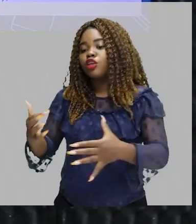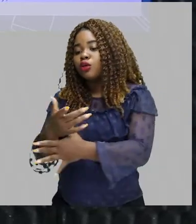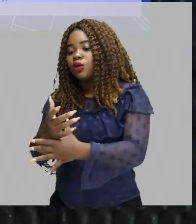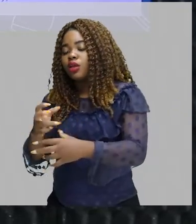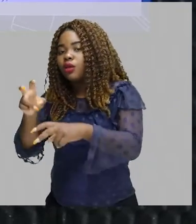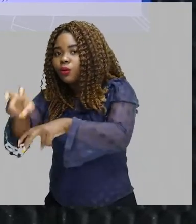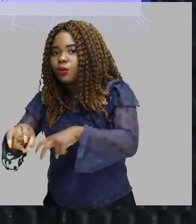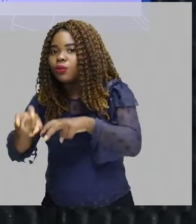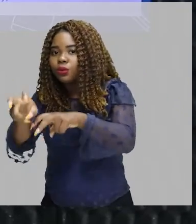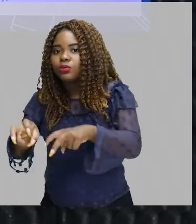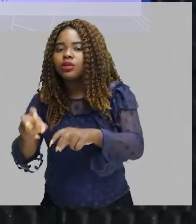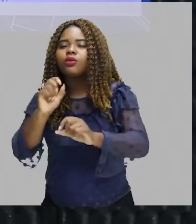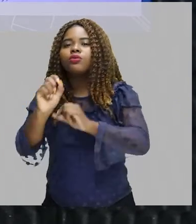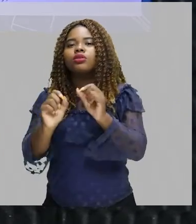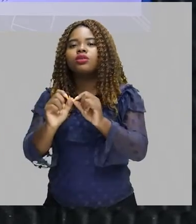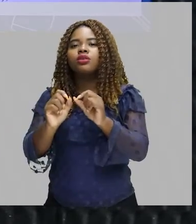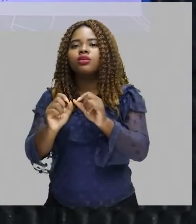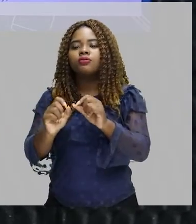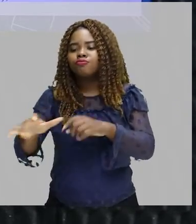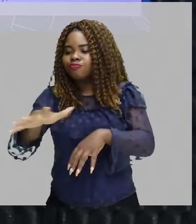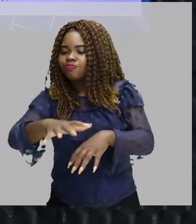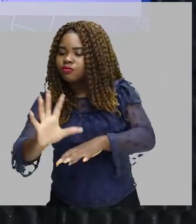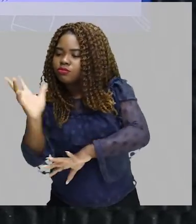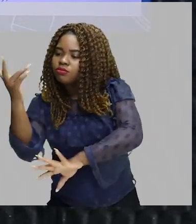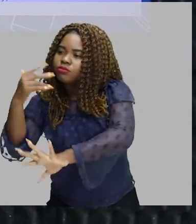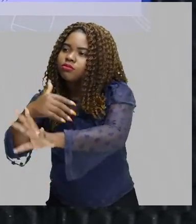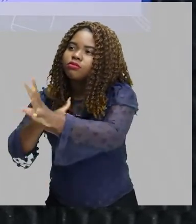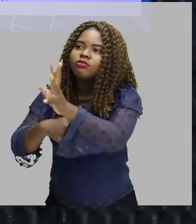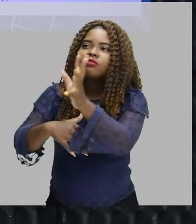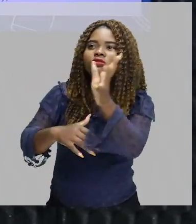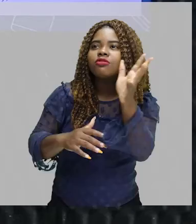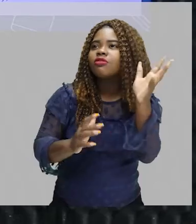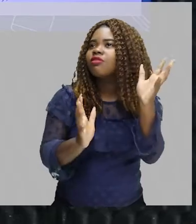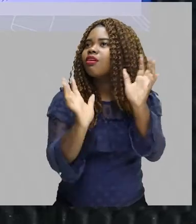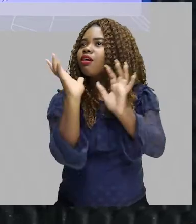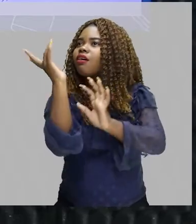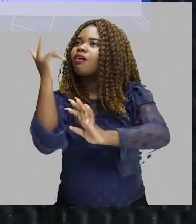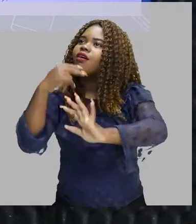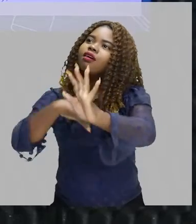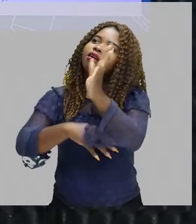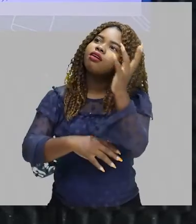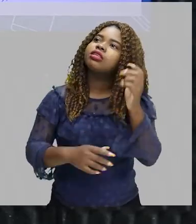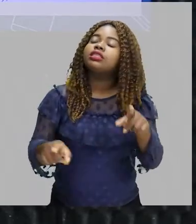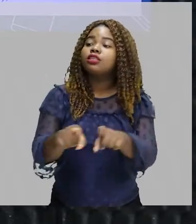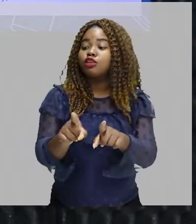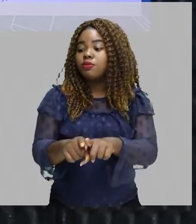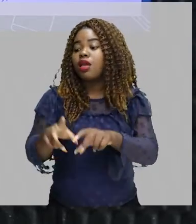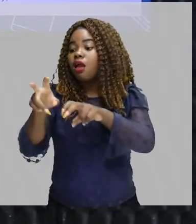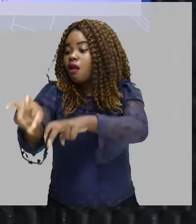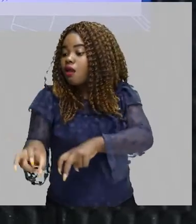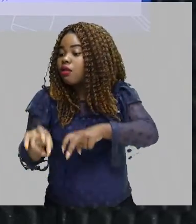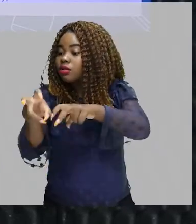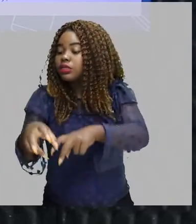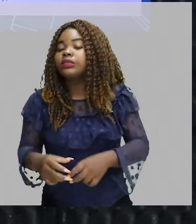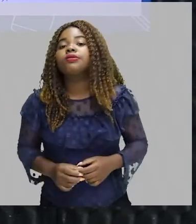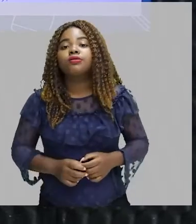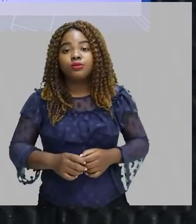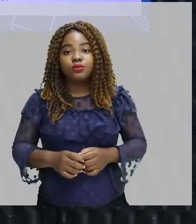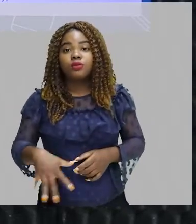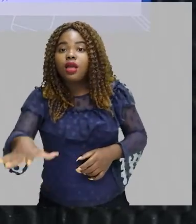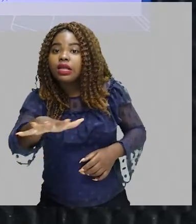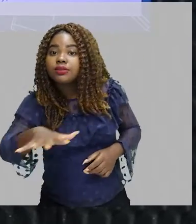Áreas verdes, agricultura, né? Ali terra, ou seja, tu já imagina duas características